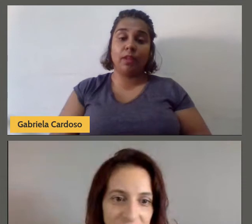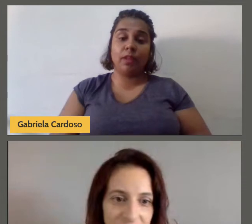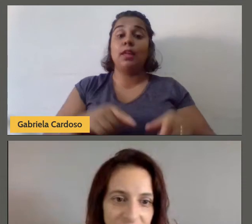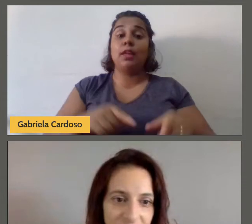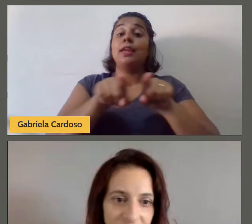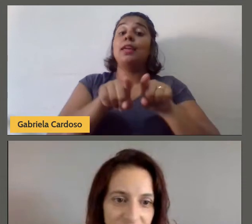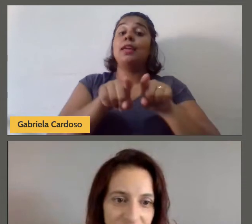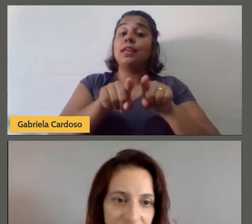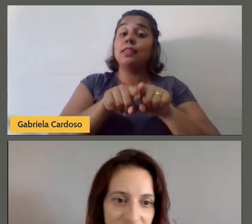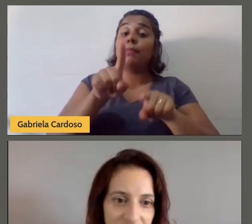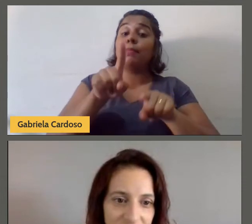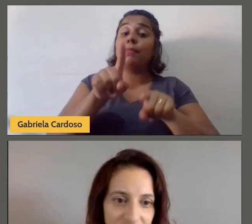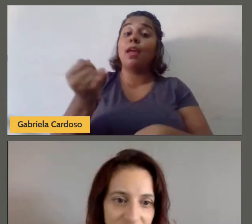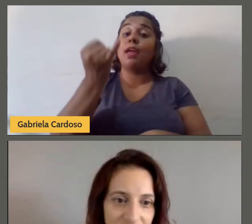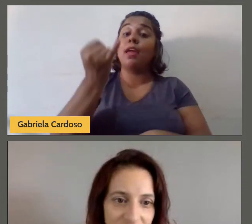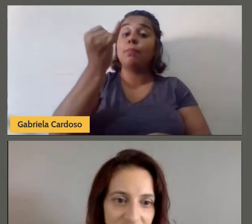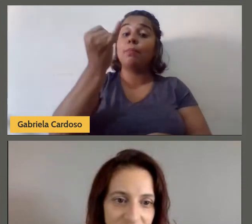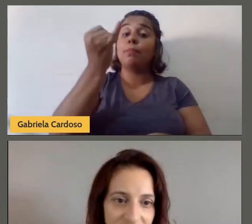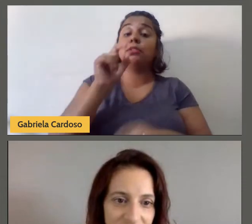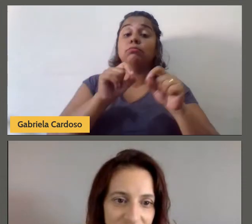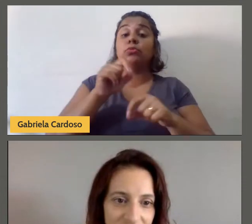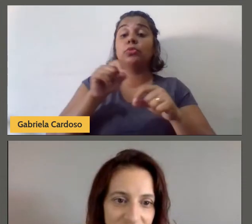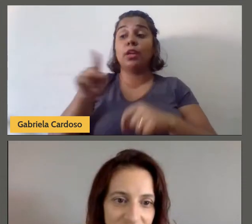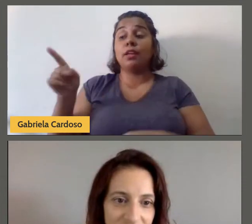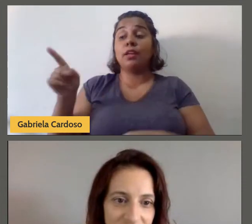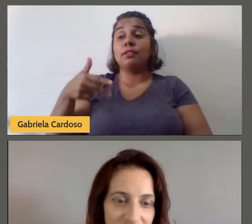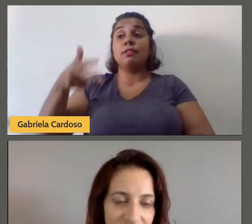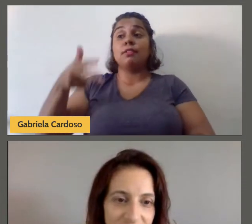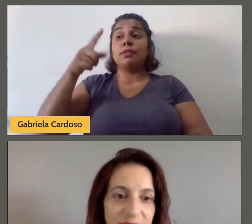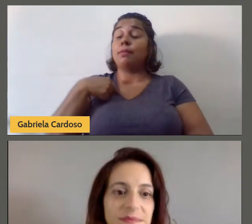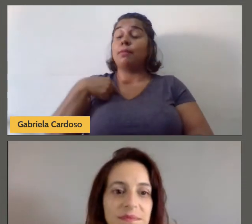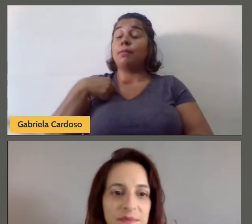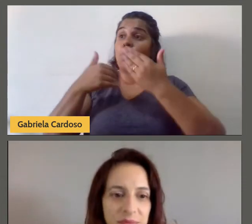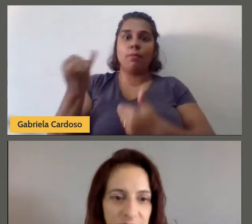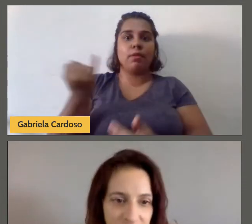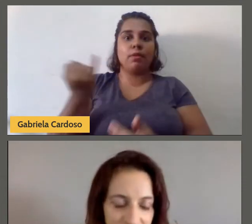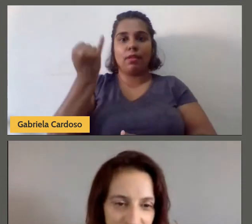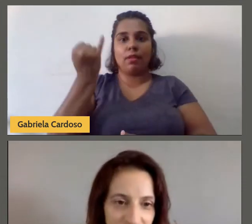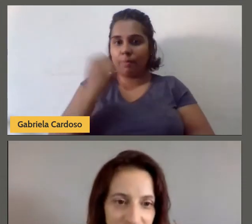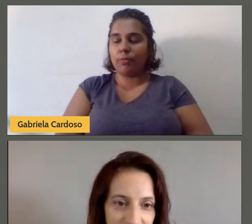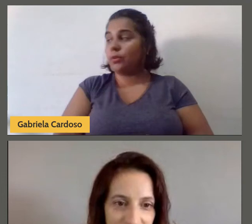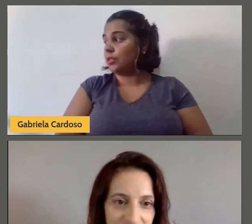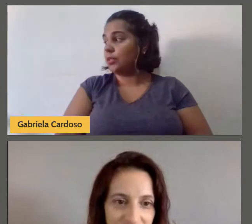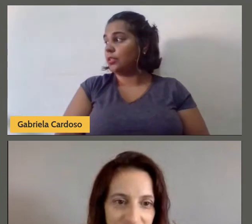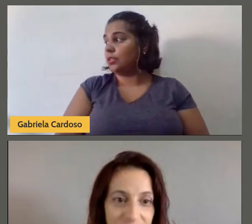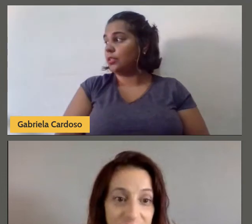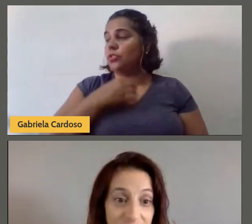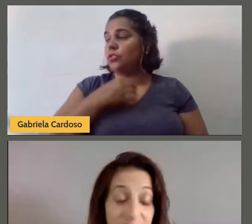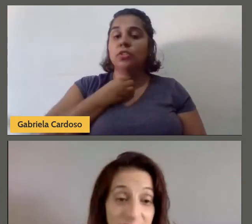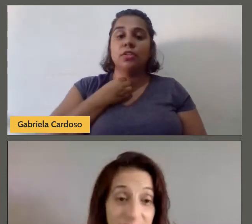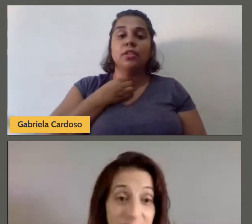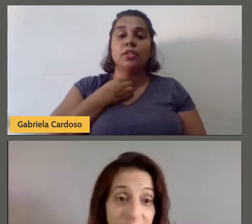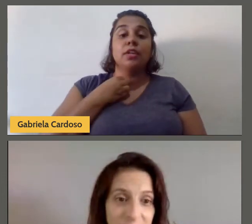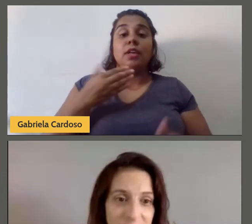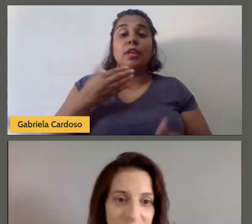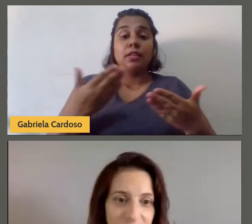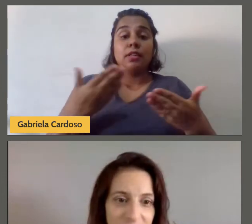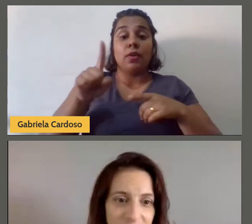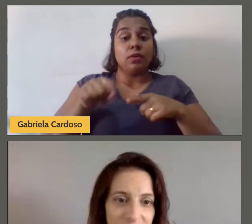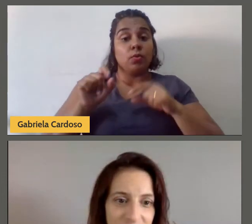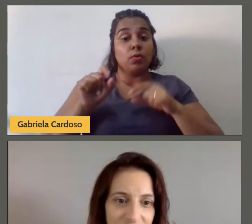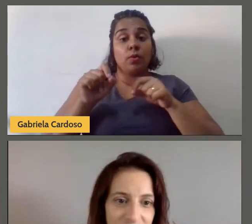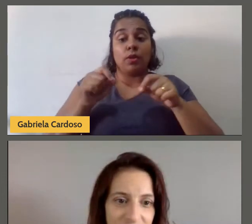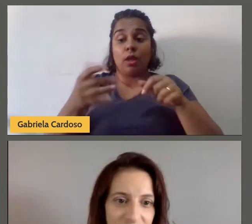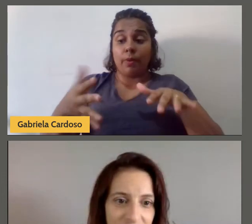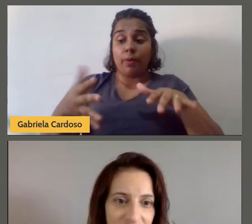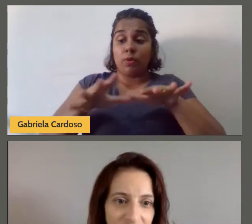valor que a arepa tem. A gente acredita muito, né, na popularização da gastronomia venezuelana como uma forma de inclusão dessa população no